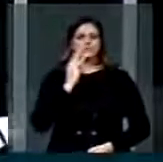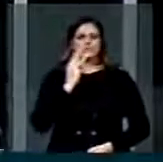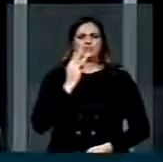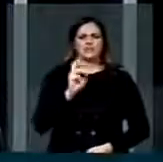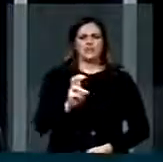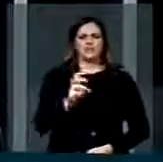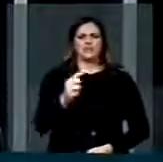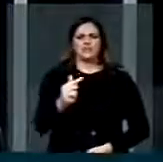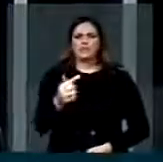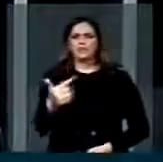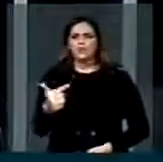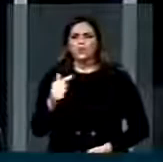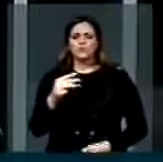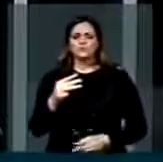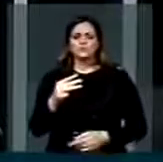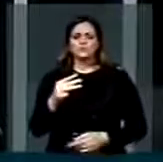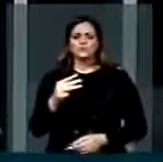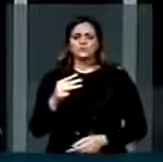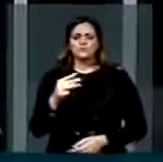572